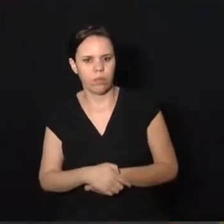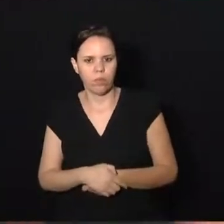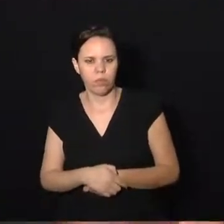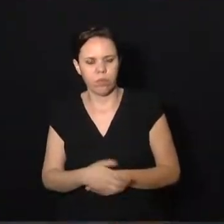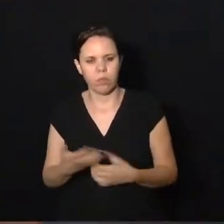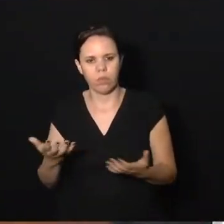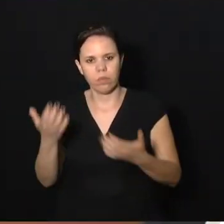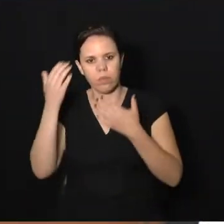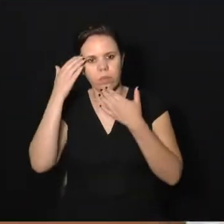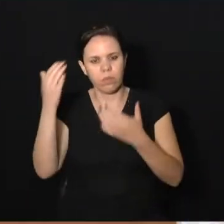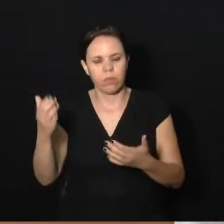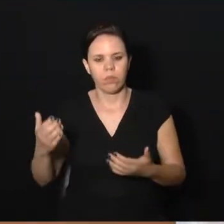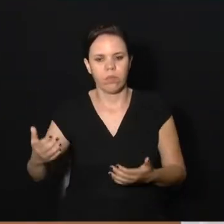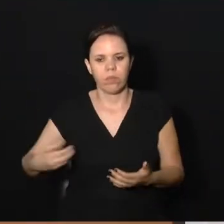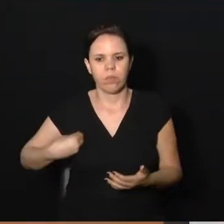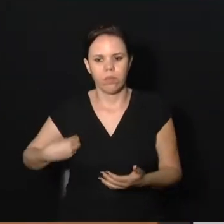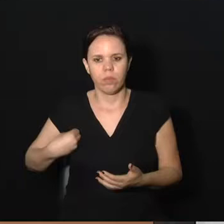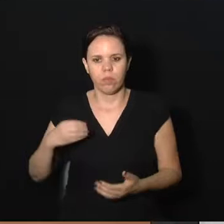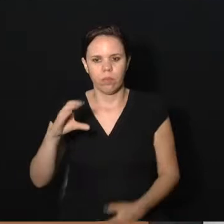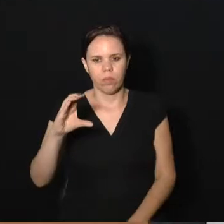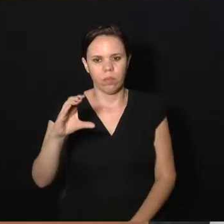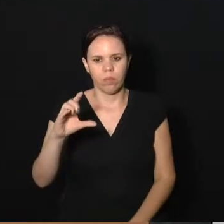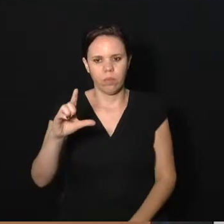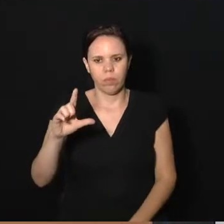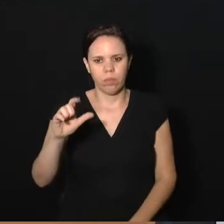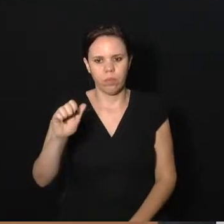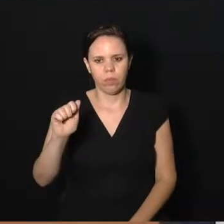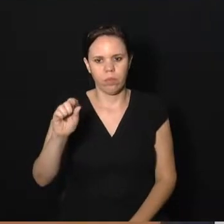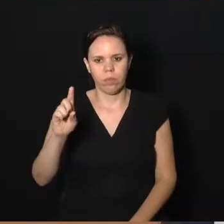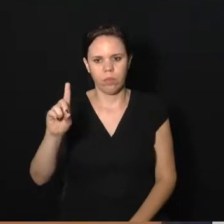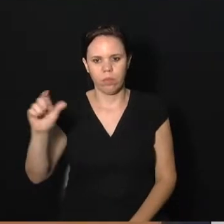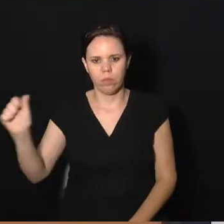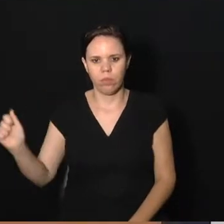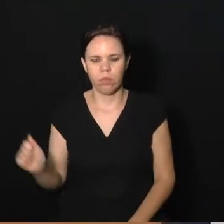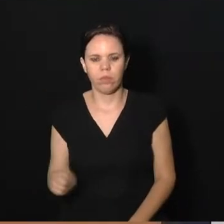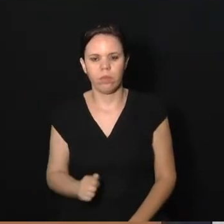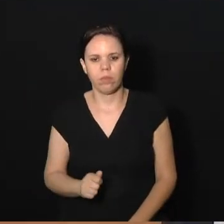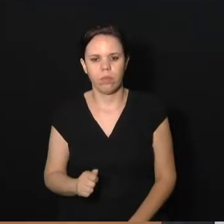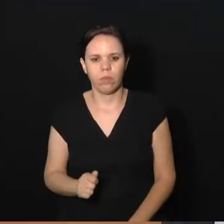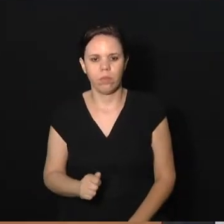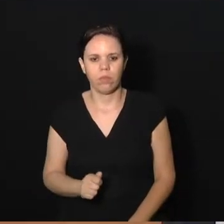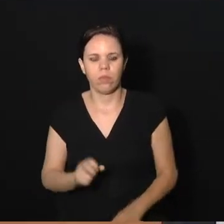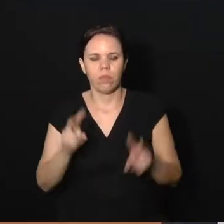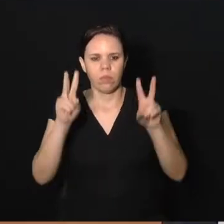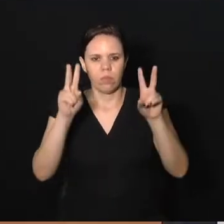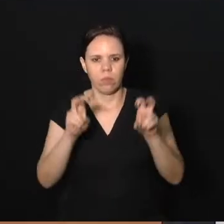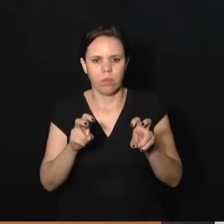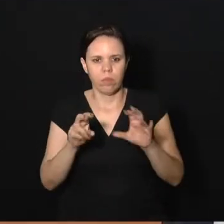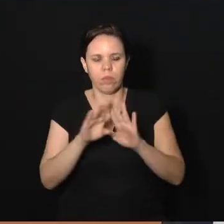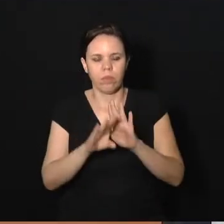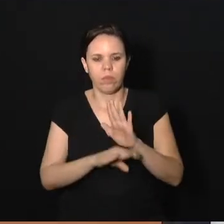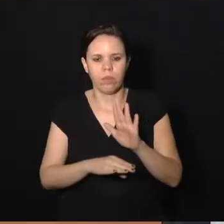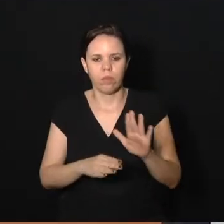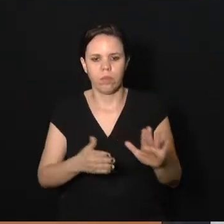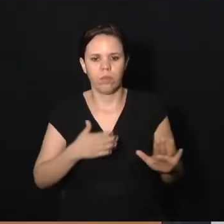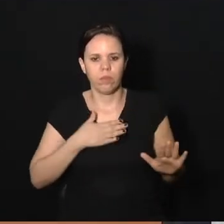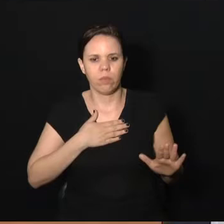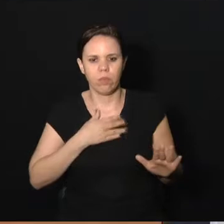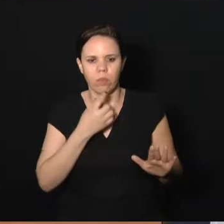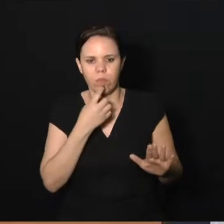presença da Cláudia Oliveira, que é do Minha Campinas. Muito bem-vinda.